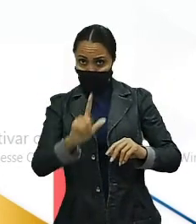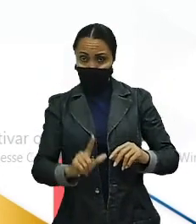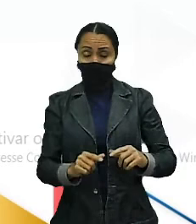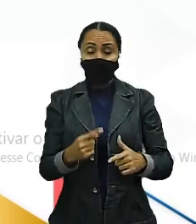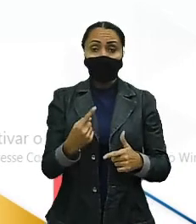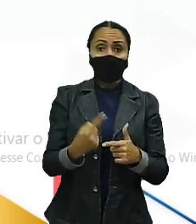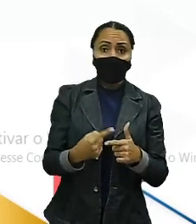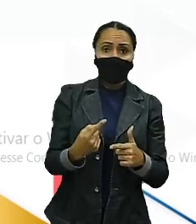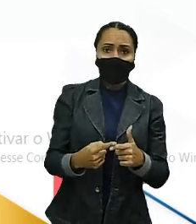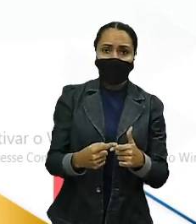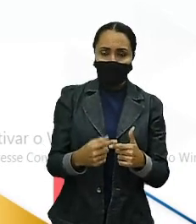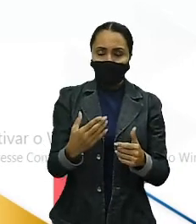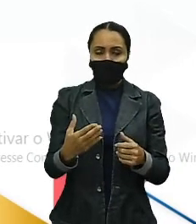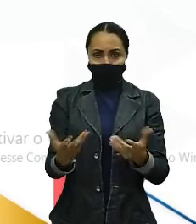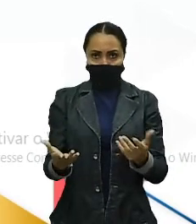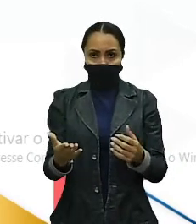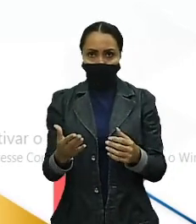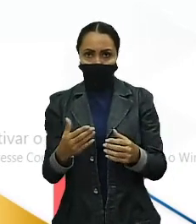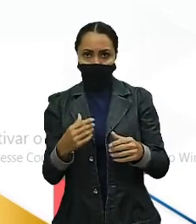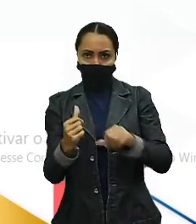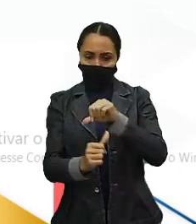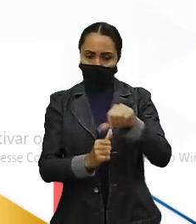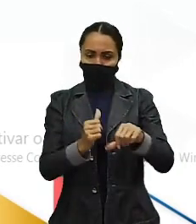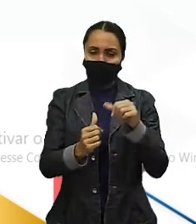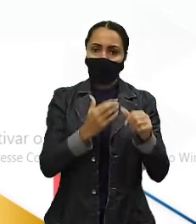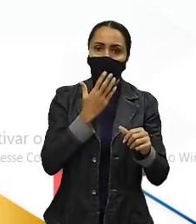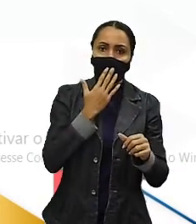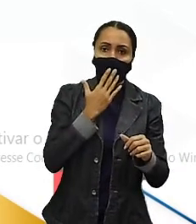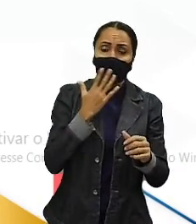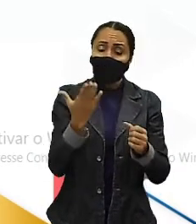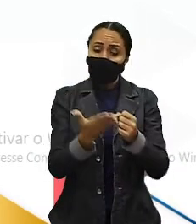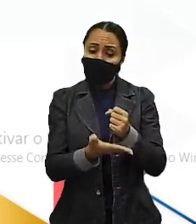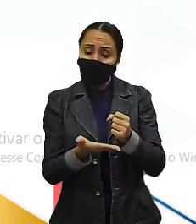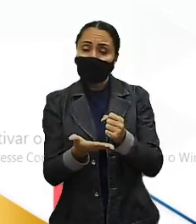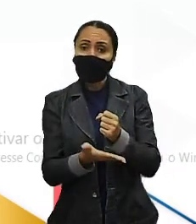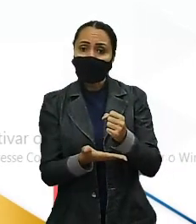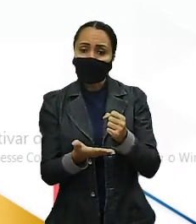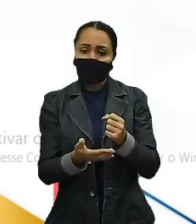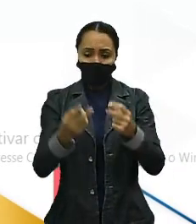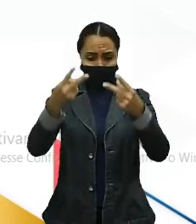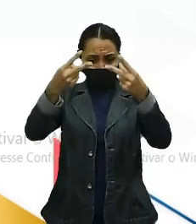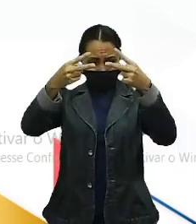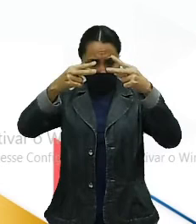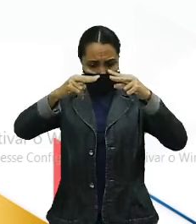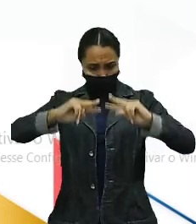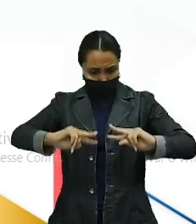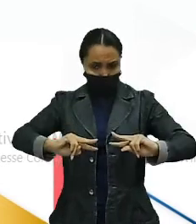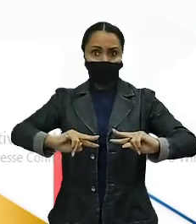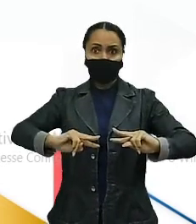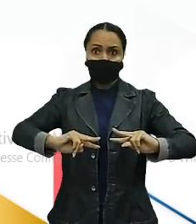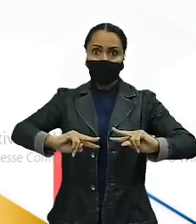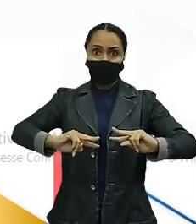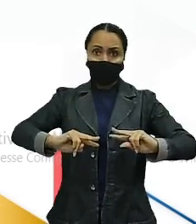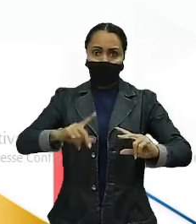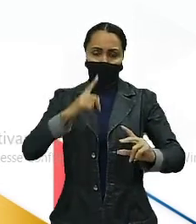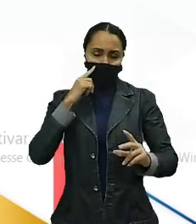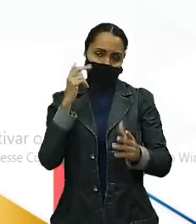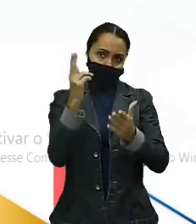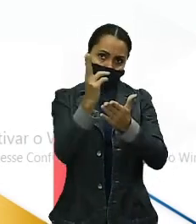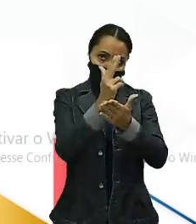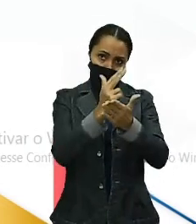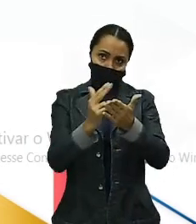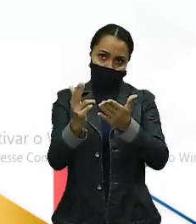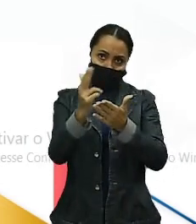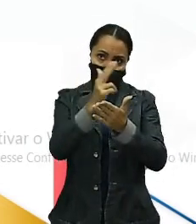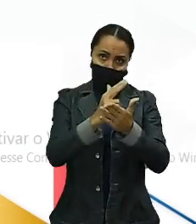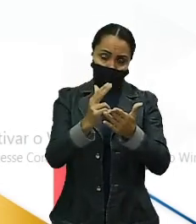que eu mudei a cor? Para que você perceba que a base, que a figura ficou de cabeça para baixo. É como se eu desenhasse ela num